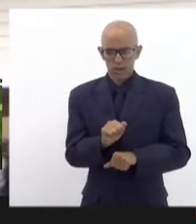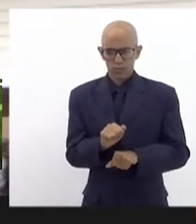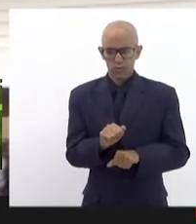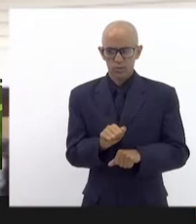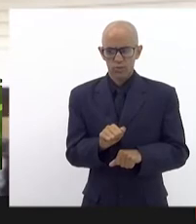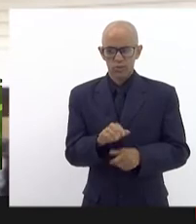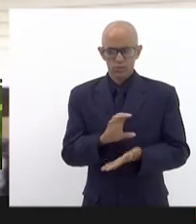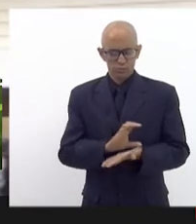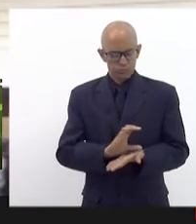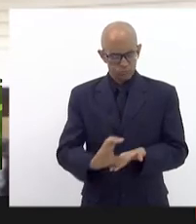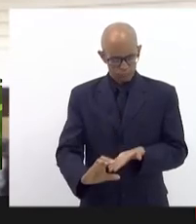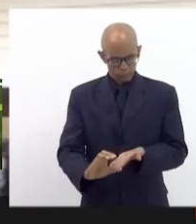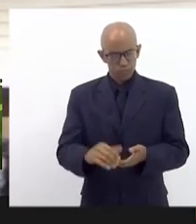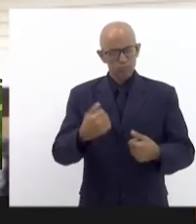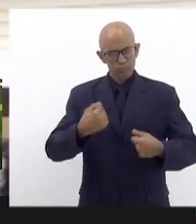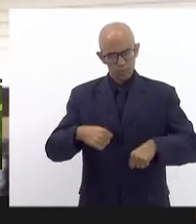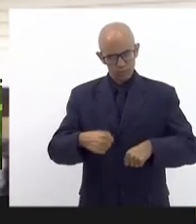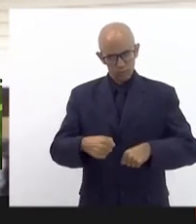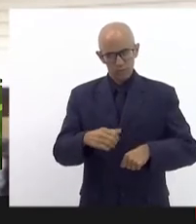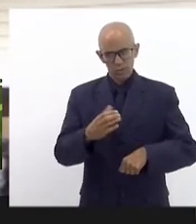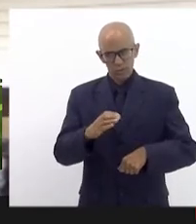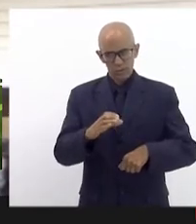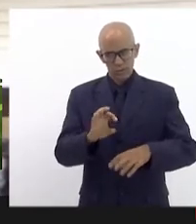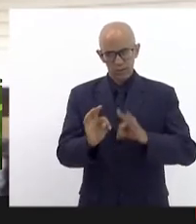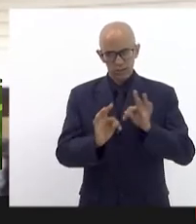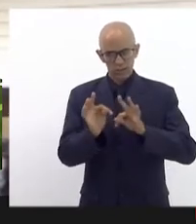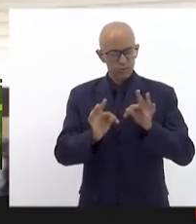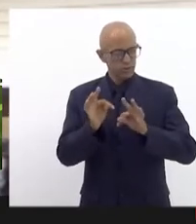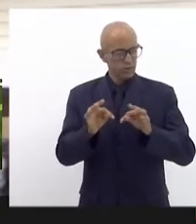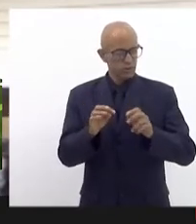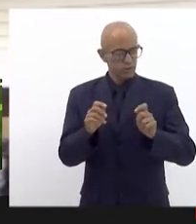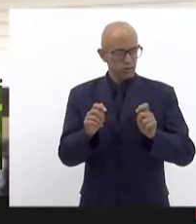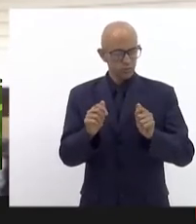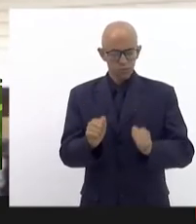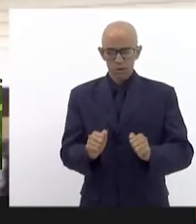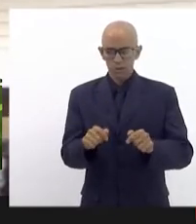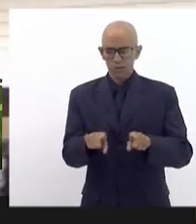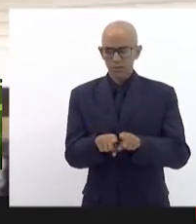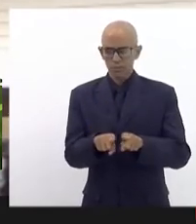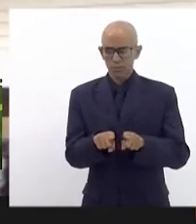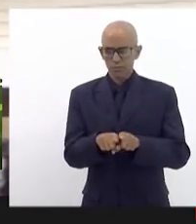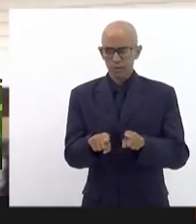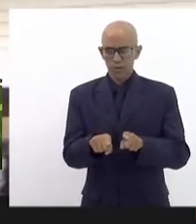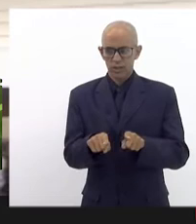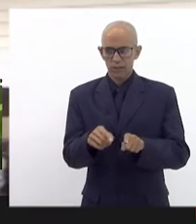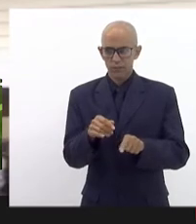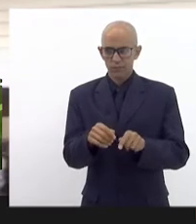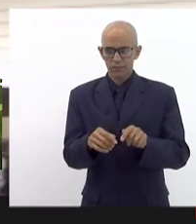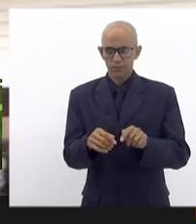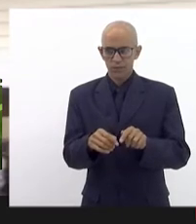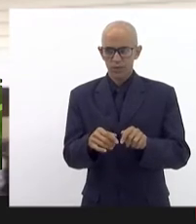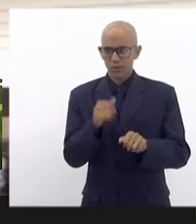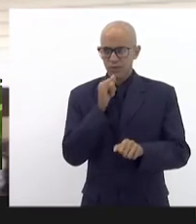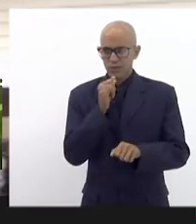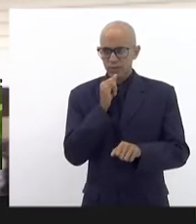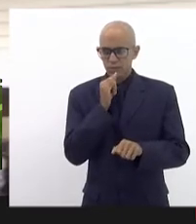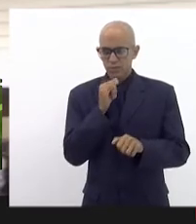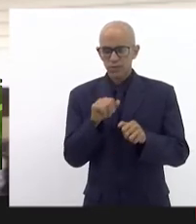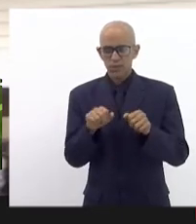precisam investir em ciência e tecnologia e podem, a exemplo que já fazem, por exemplo, em várias parcerias com a FAPESP, né?